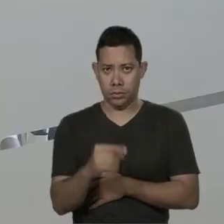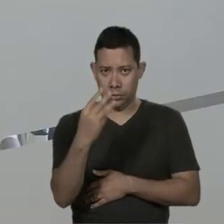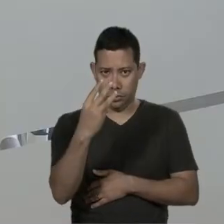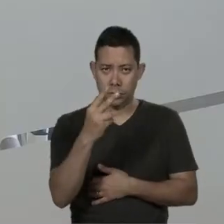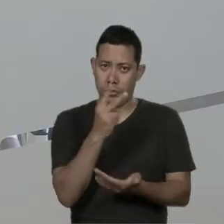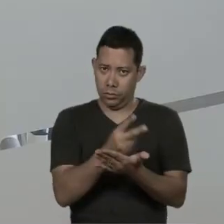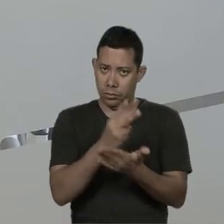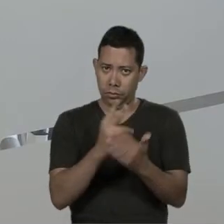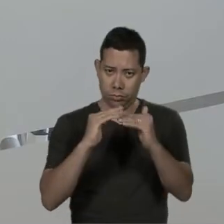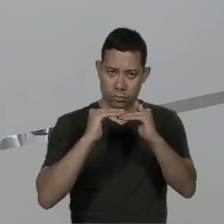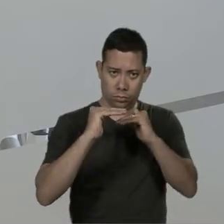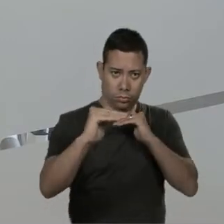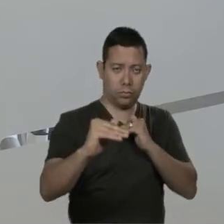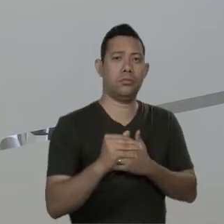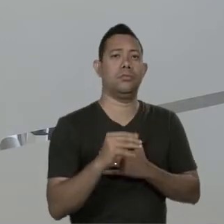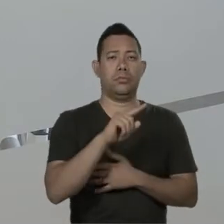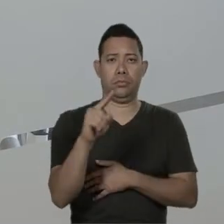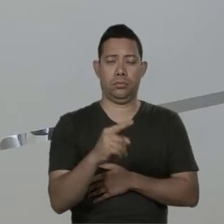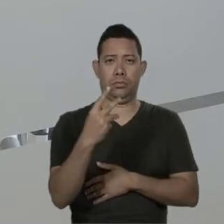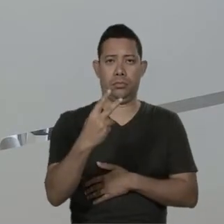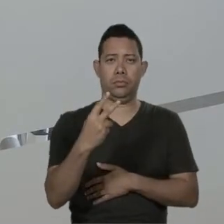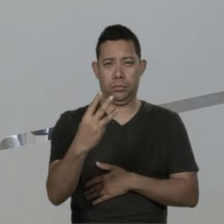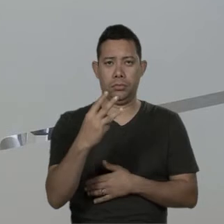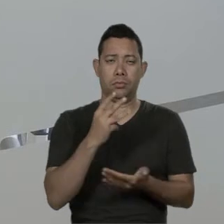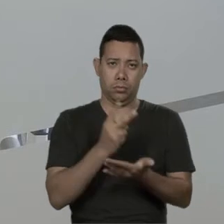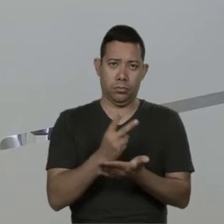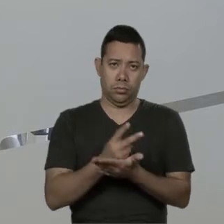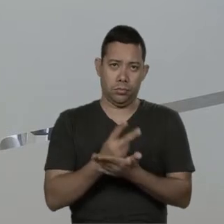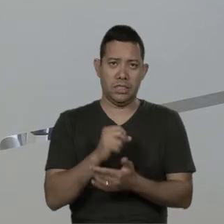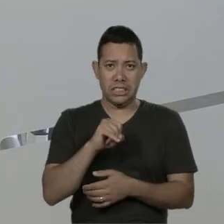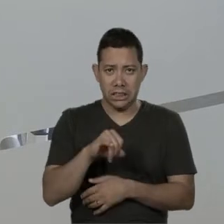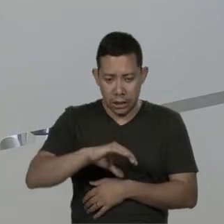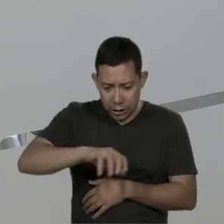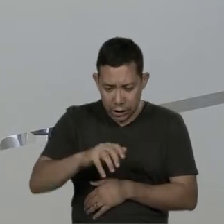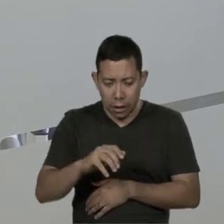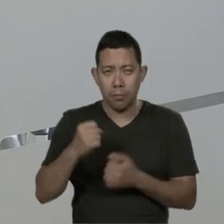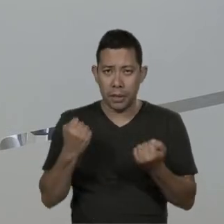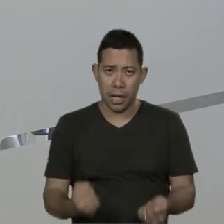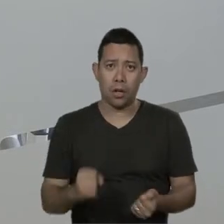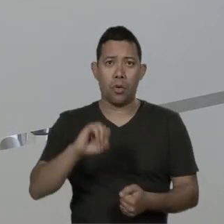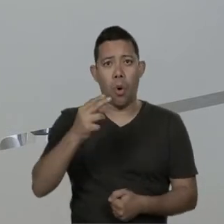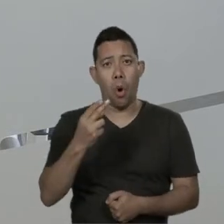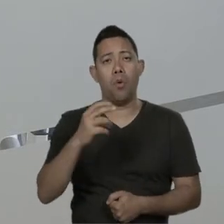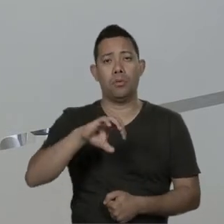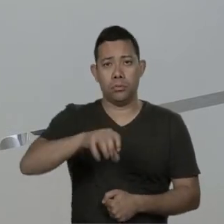momento algum. Então essa carga permanece. Se você precisar ajustar um pouquinho para cima ou um pouquinho para baixo, sem